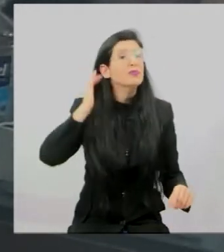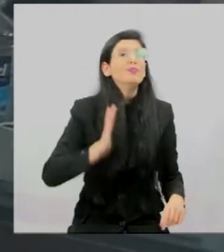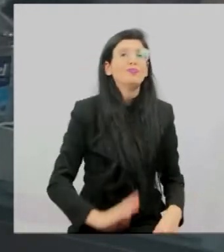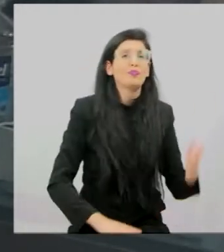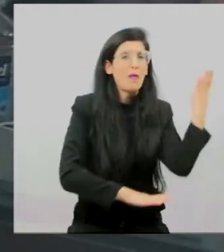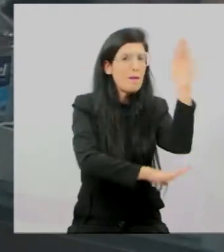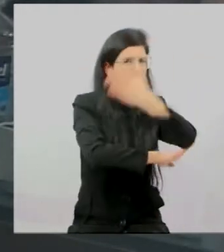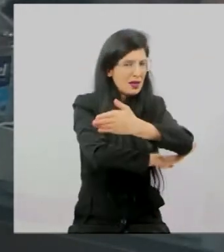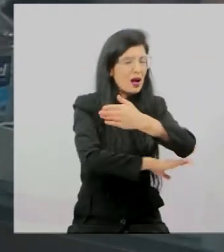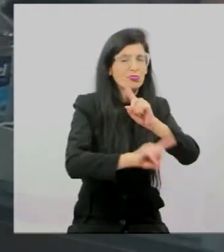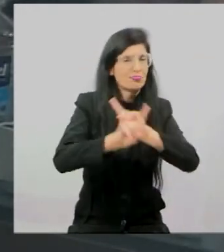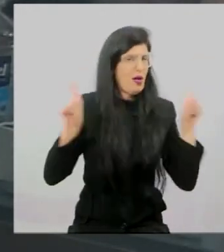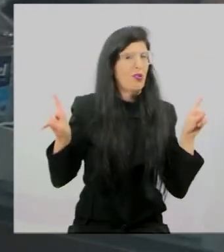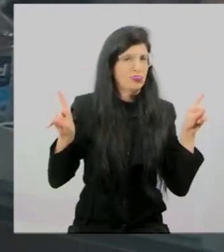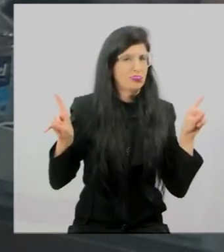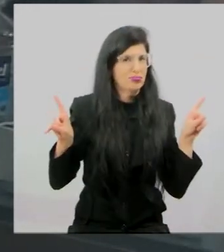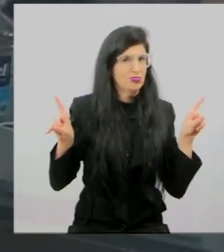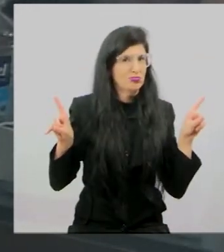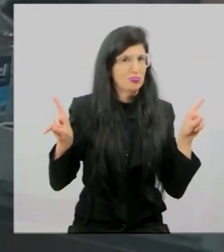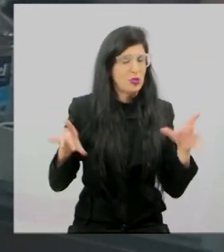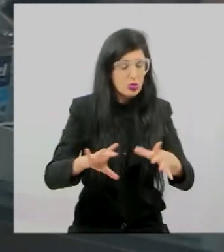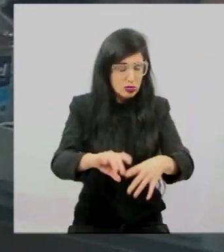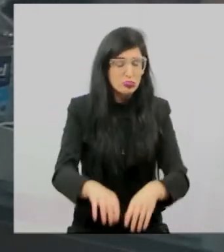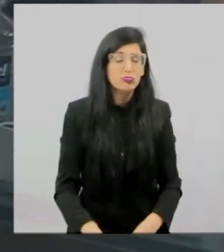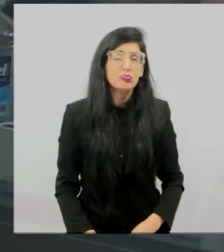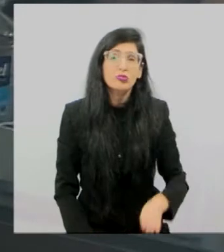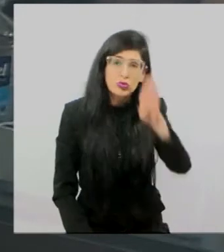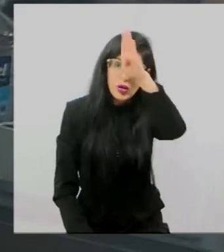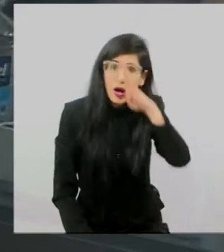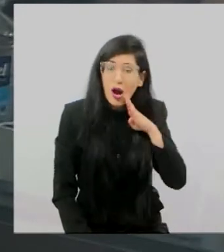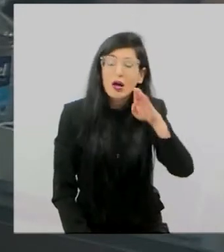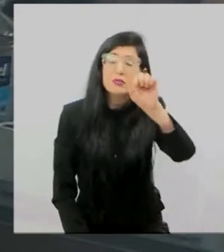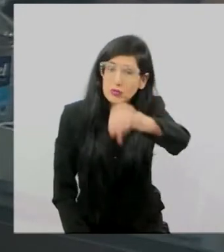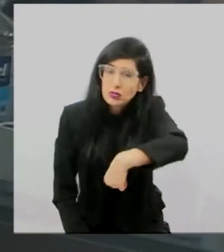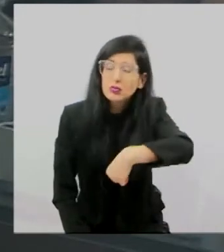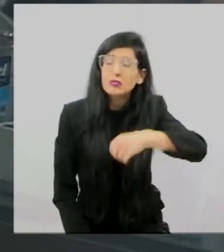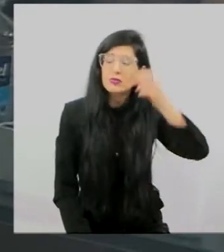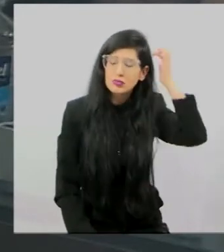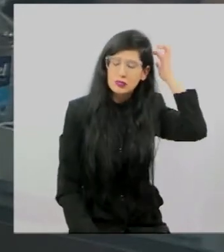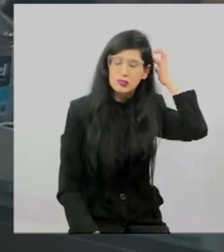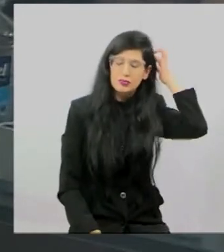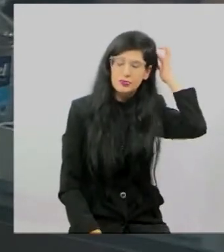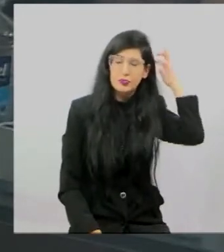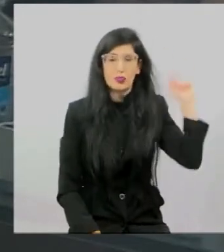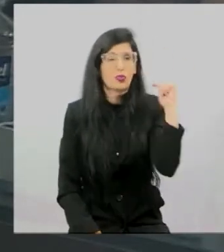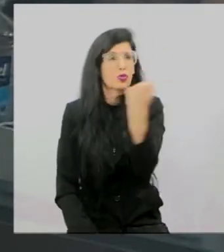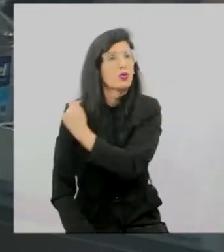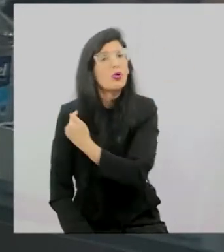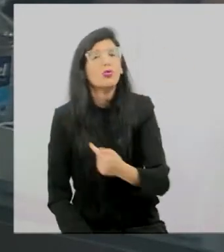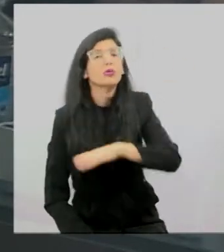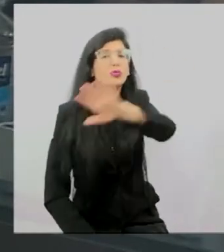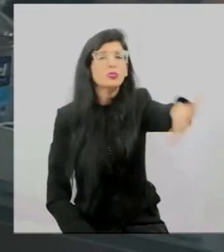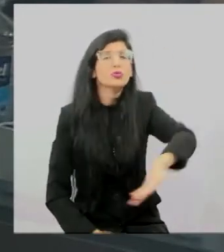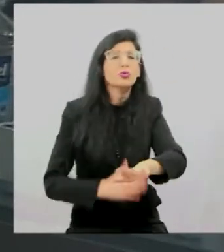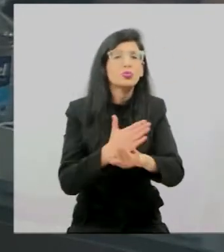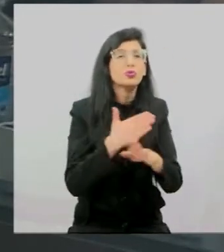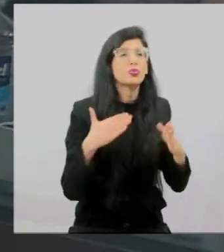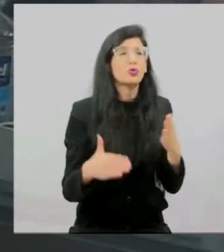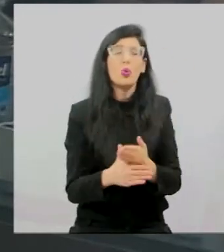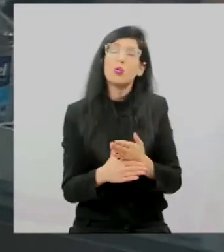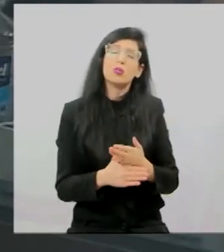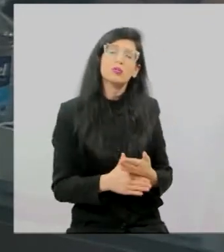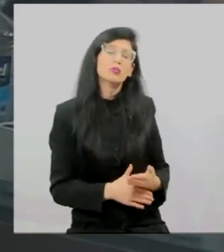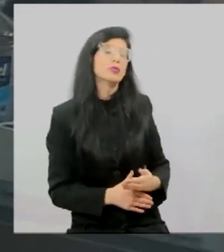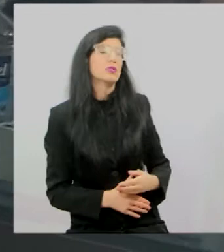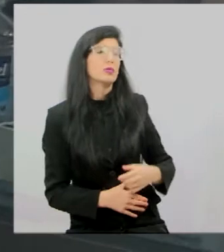munícipes. Acessibilidade. Jacareí existe e nós todos, vereadores, munícipes e os nossos